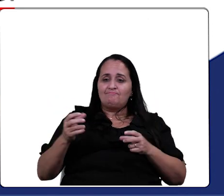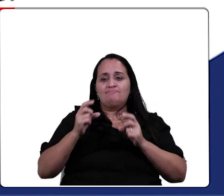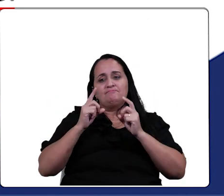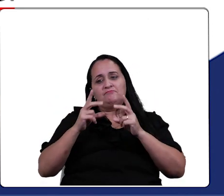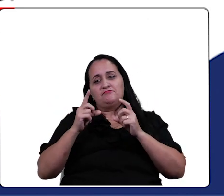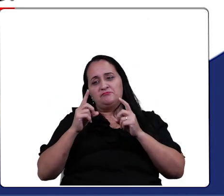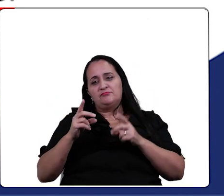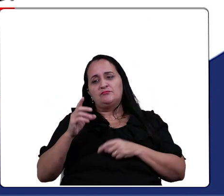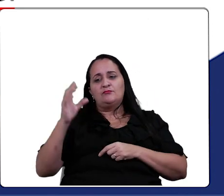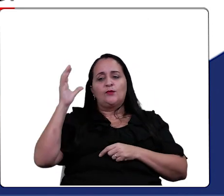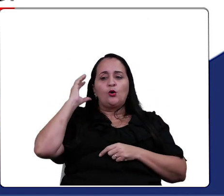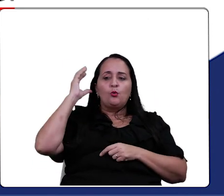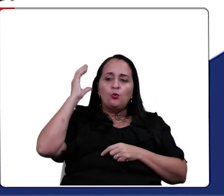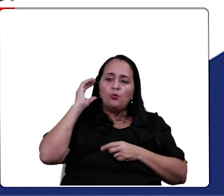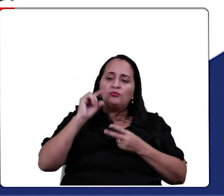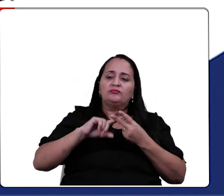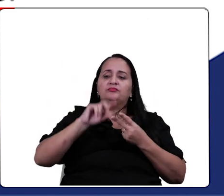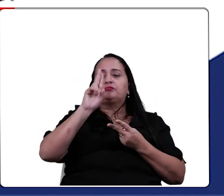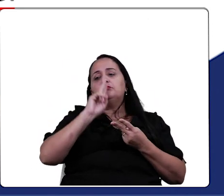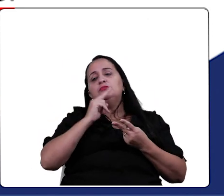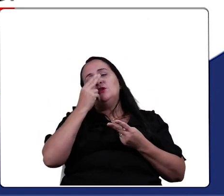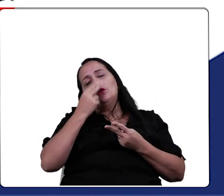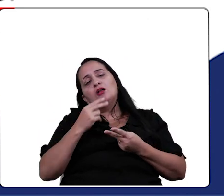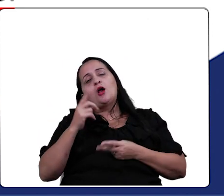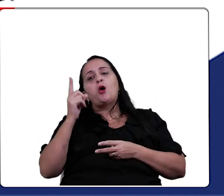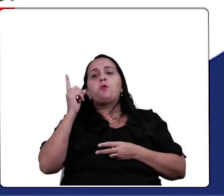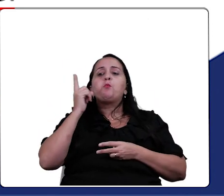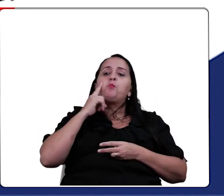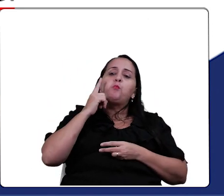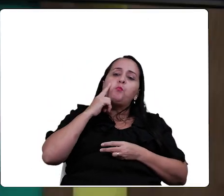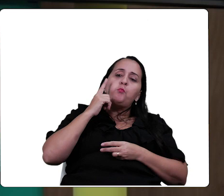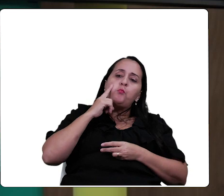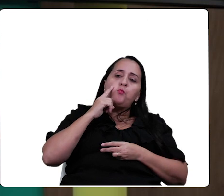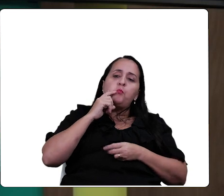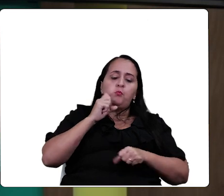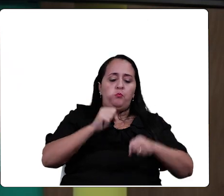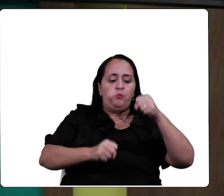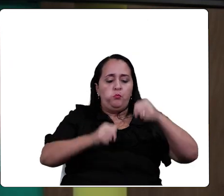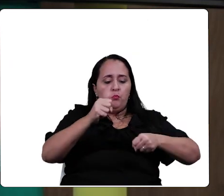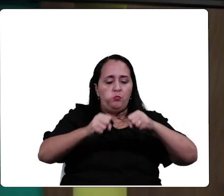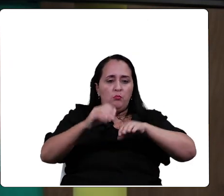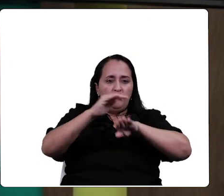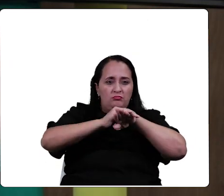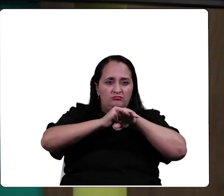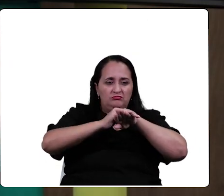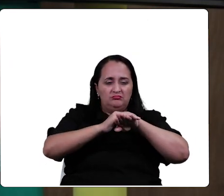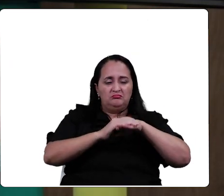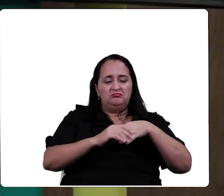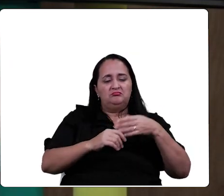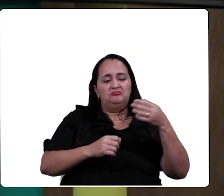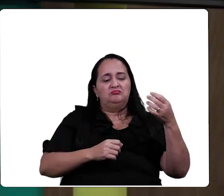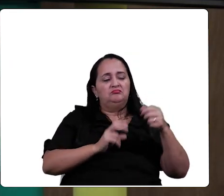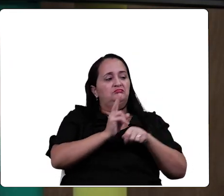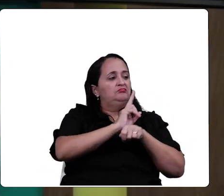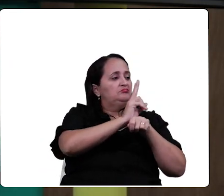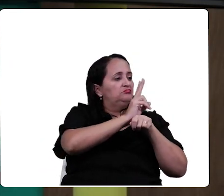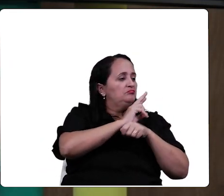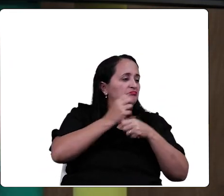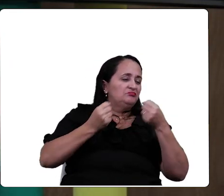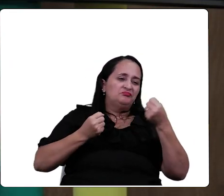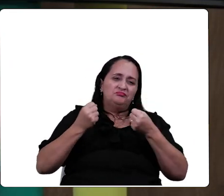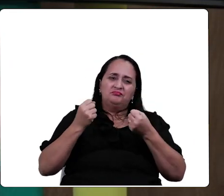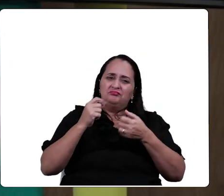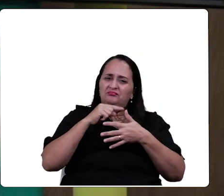cocos, picolés, balas, engraxates e vigias de carro. São essas as funções que